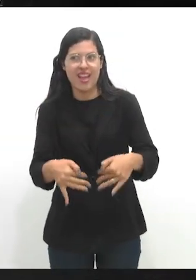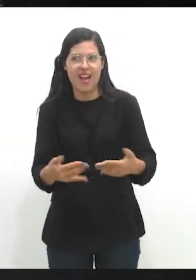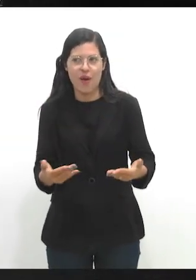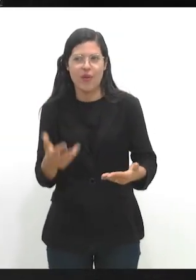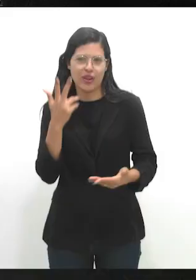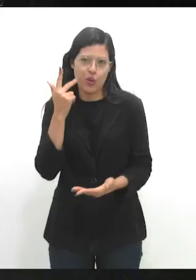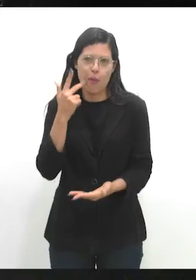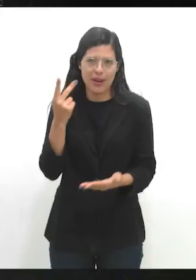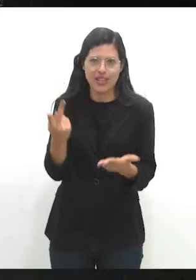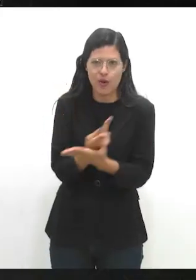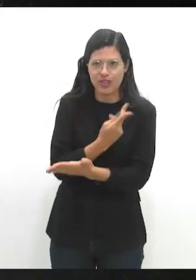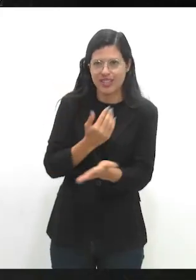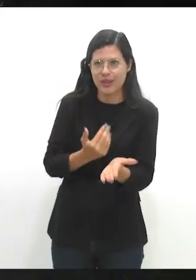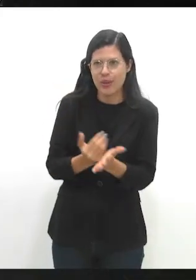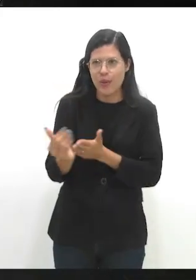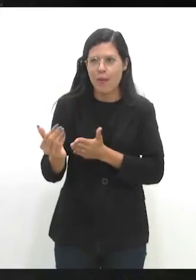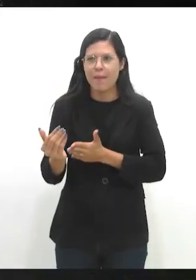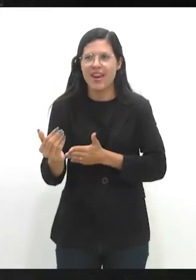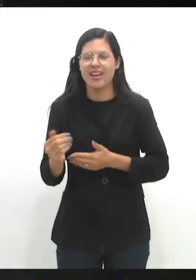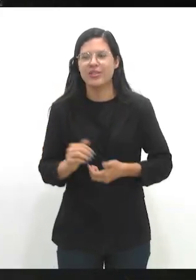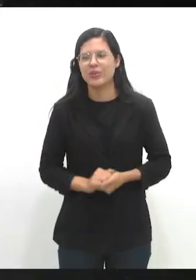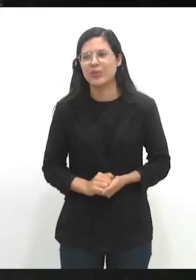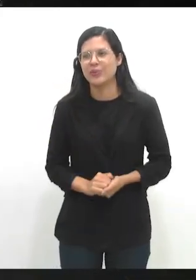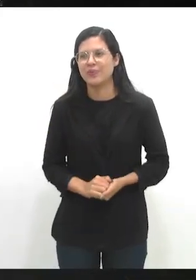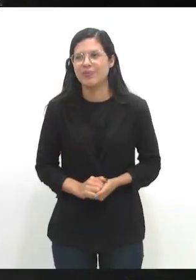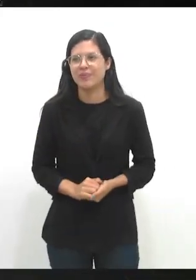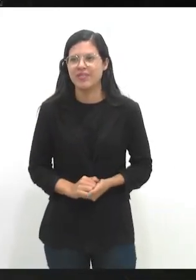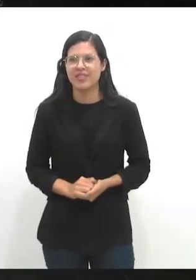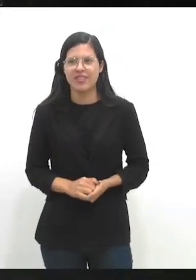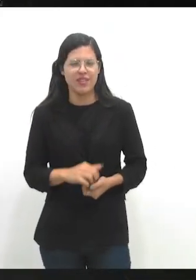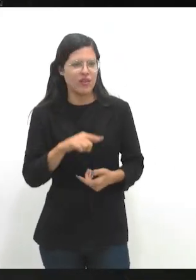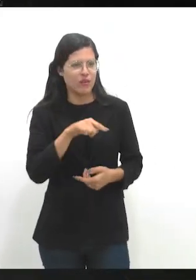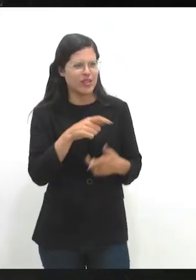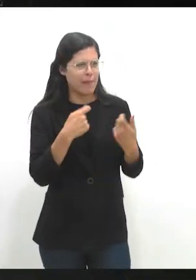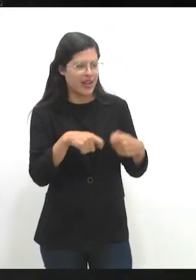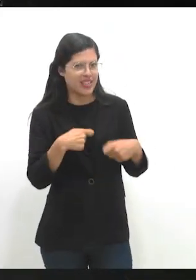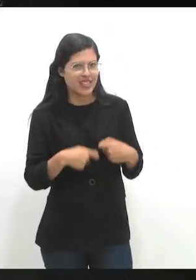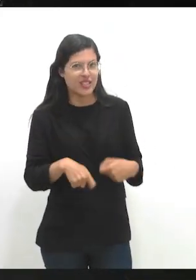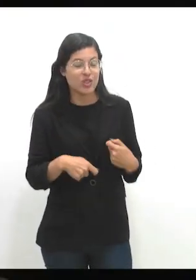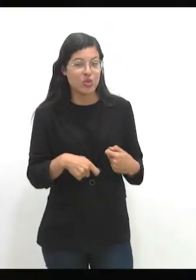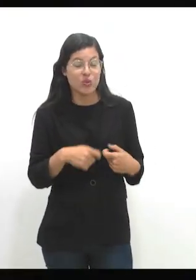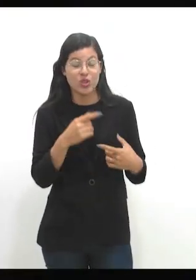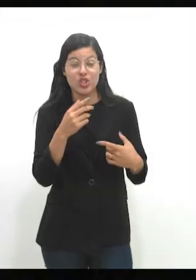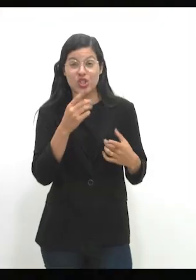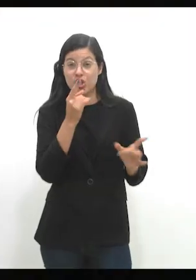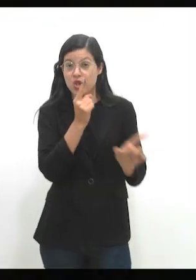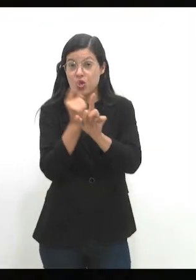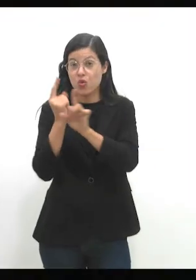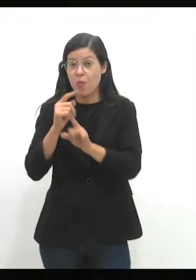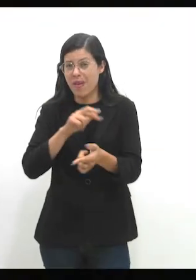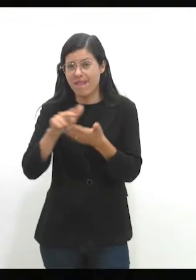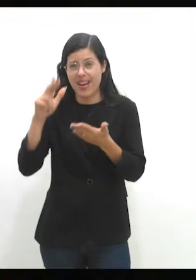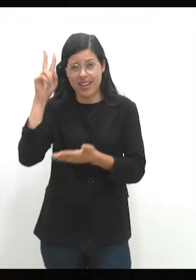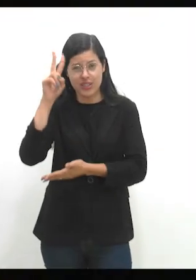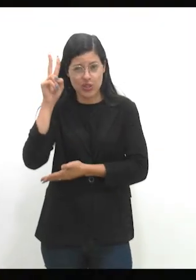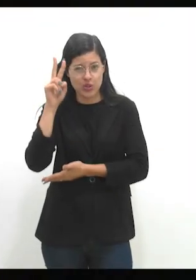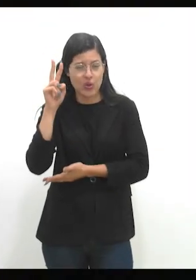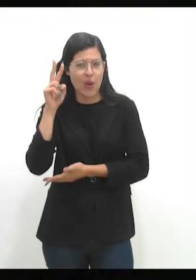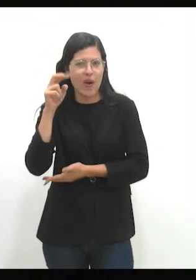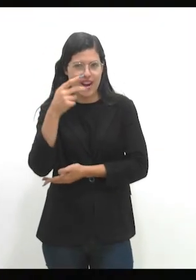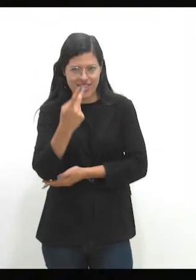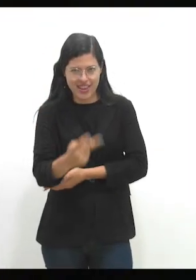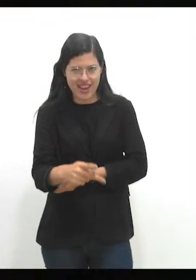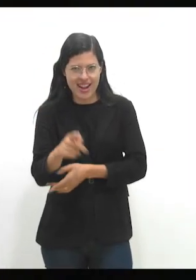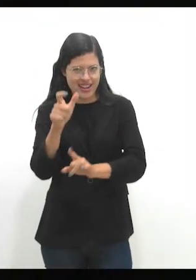no início, né, a qualificação dele, né? Você teve que tirar muita história dele, porque são 70 anos de palco que ele tem, história,